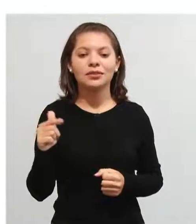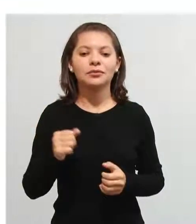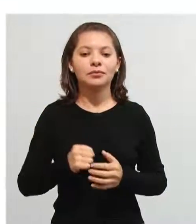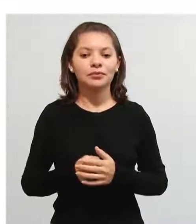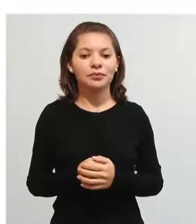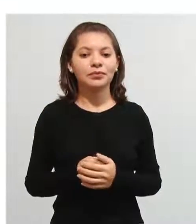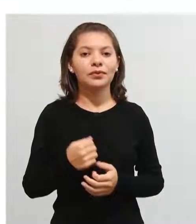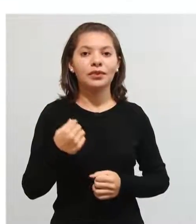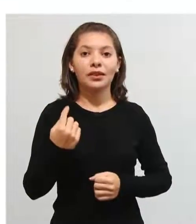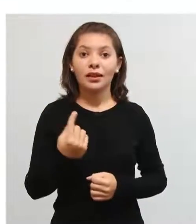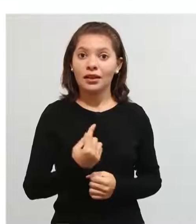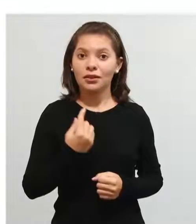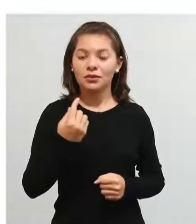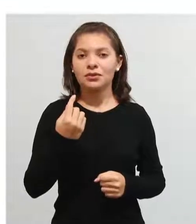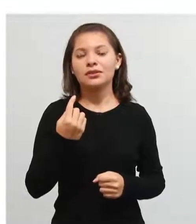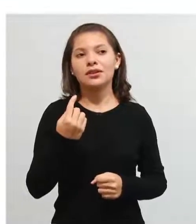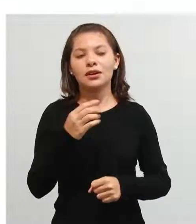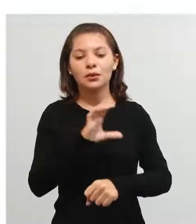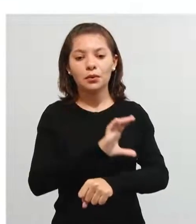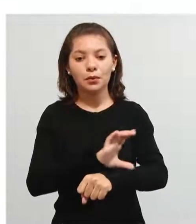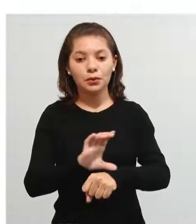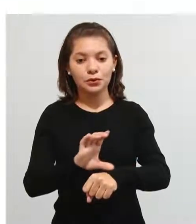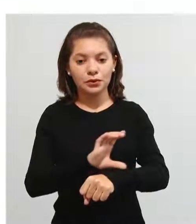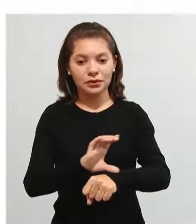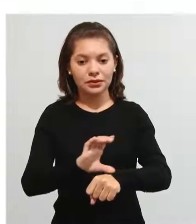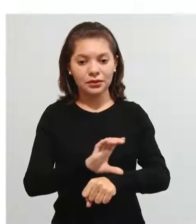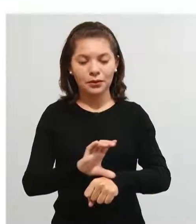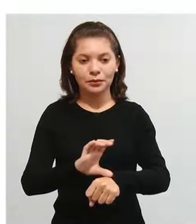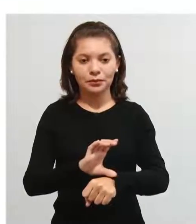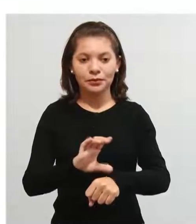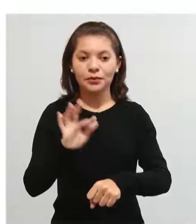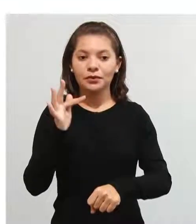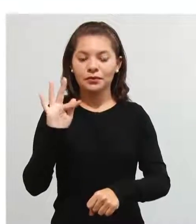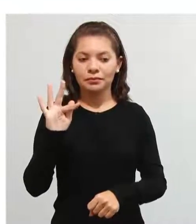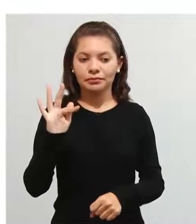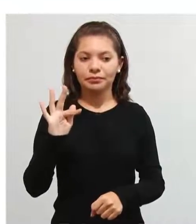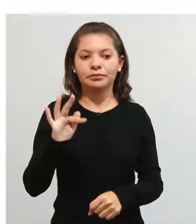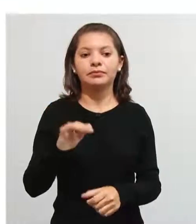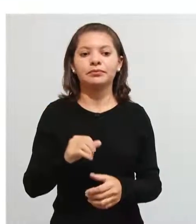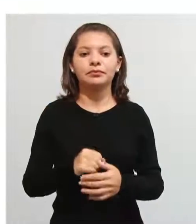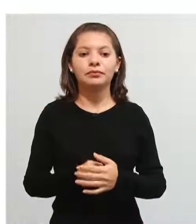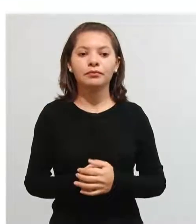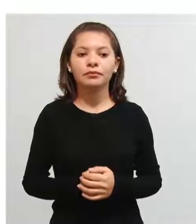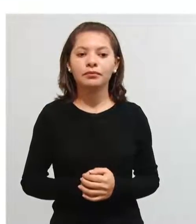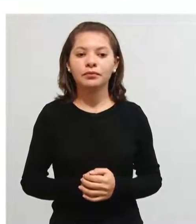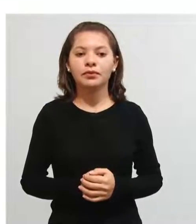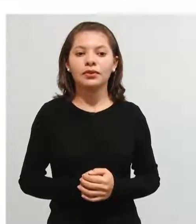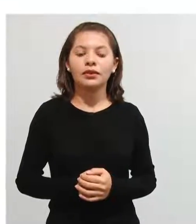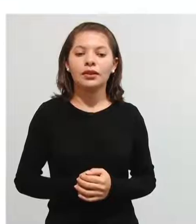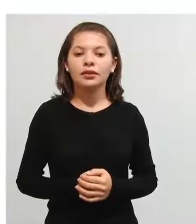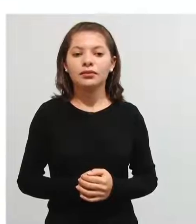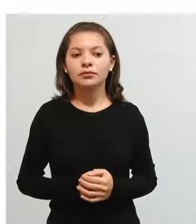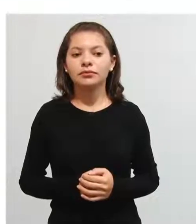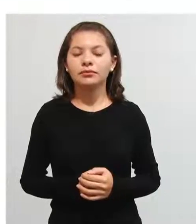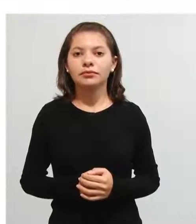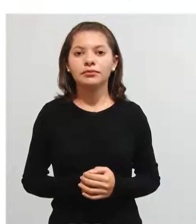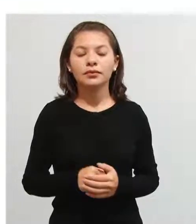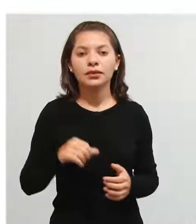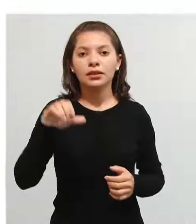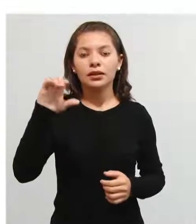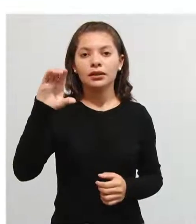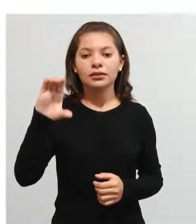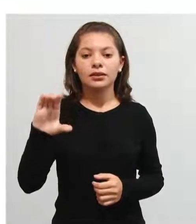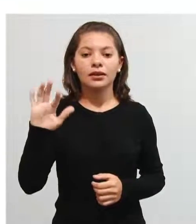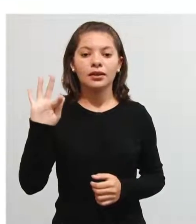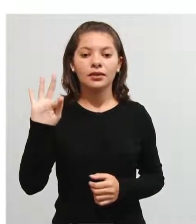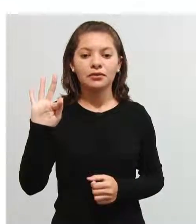Constituição Federal. Por quê? Porque lá na nossa CF, vocês vão ver que ela dedicou à matéria, ou seja, ao